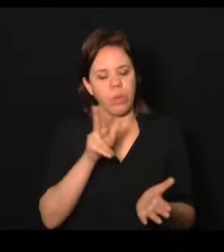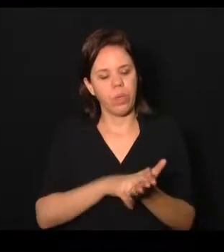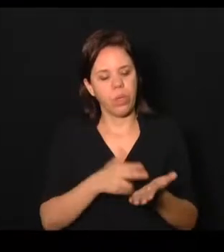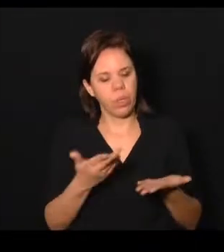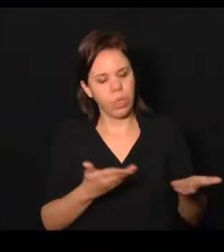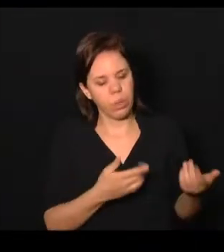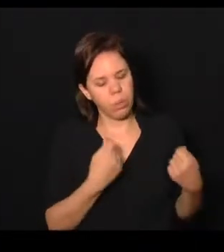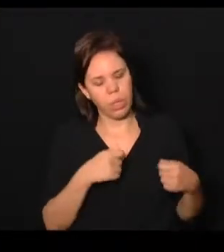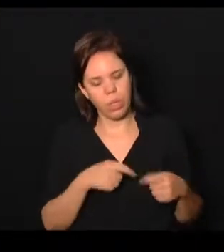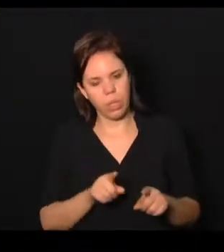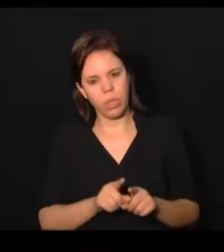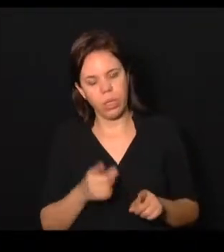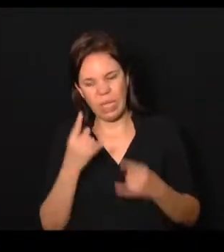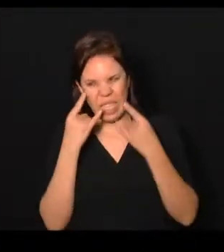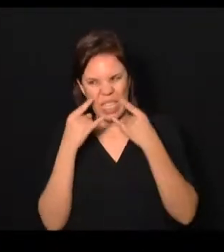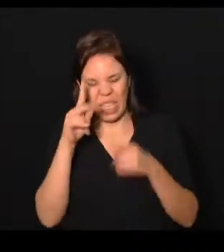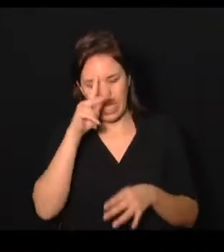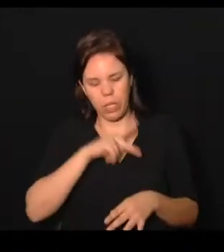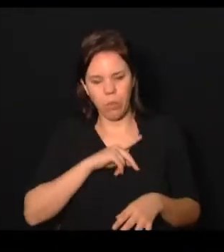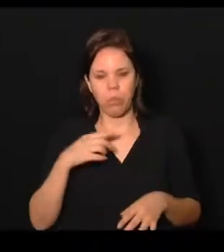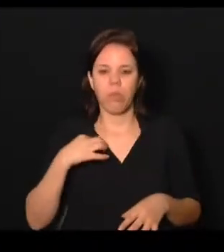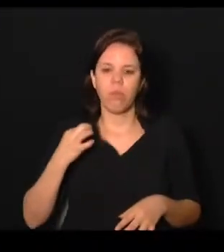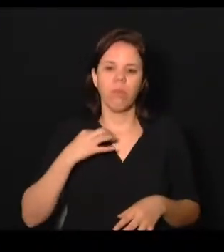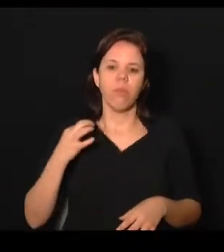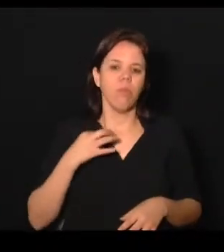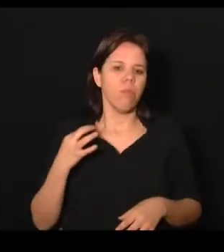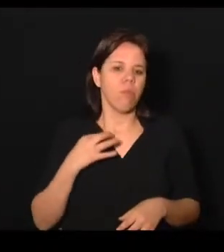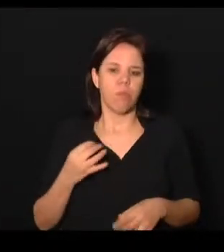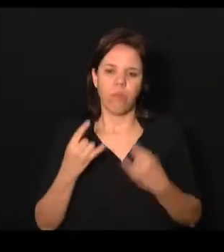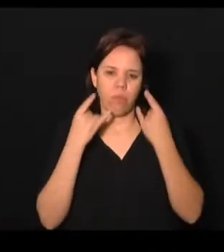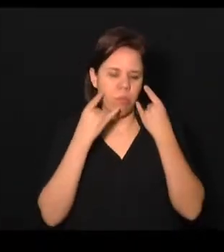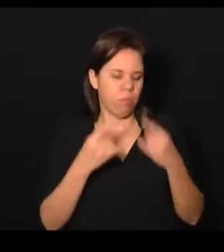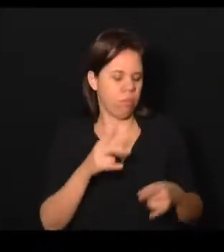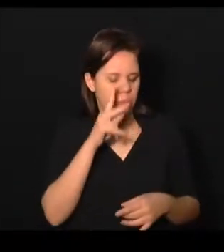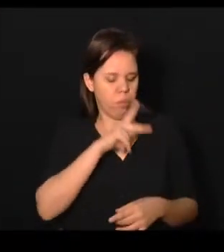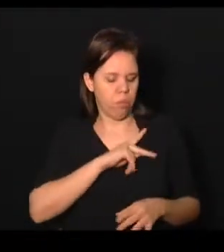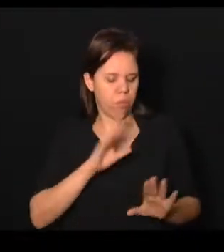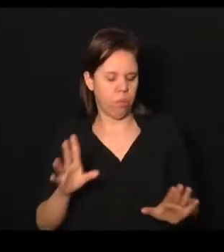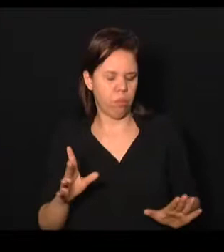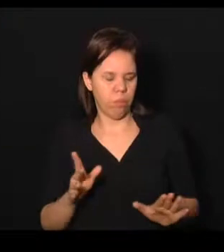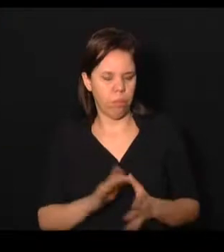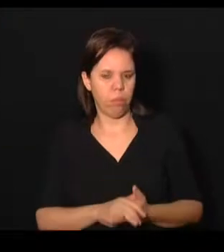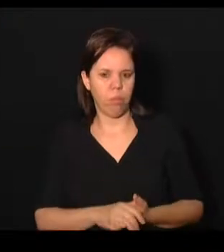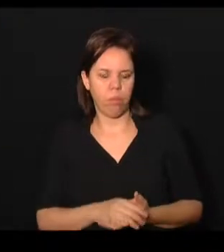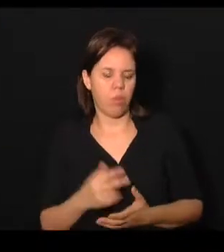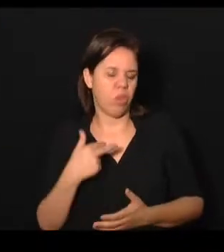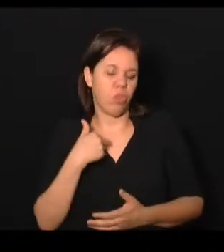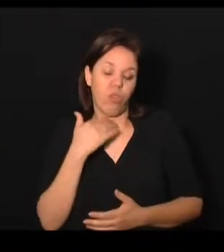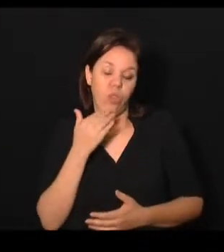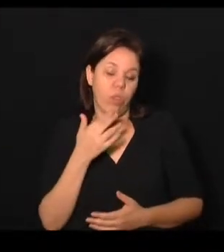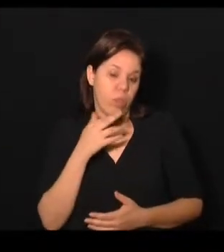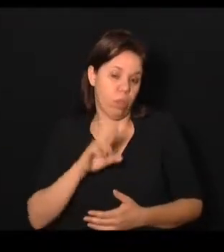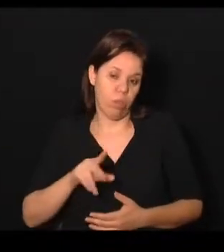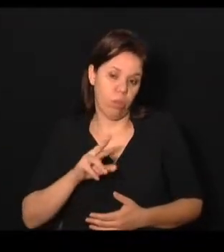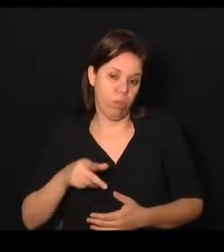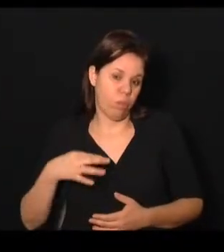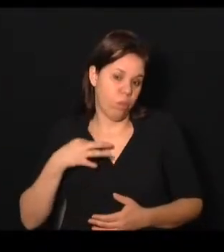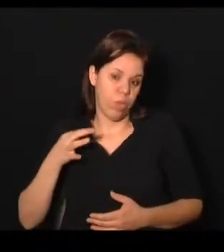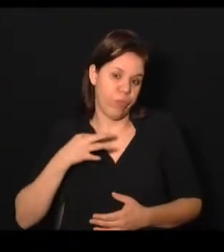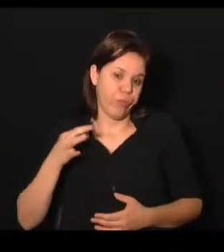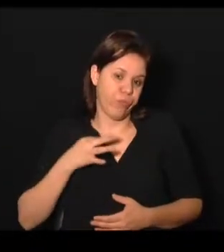por um interesse. Se é voluntário, não tem que ter interesse secundário. Se você tem um interesse secundário, deixa de ser voluntário, passa a ser